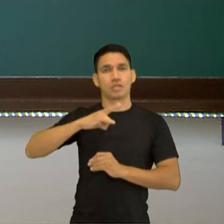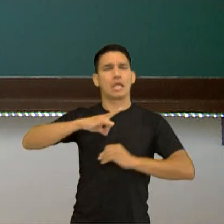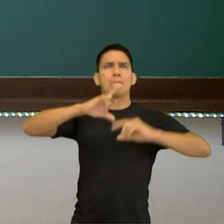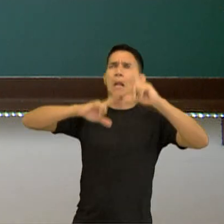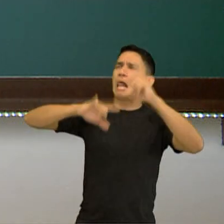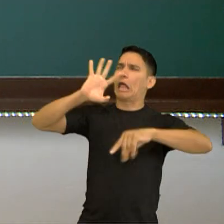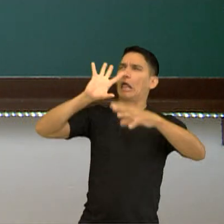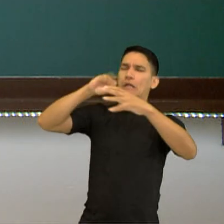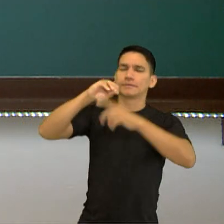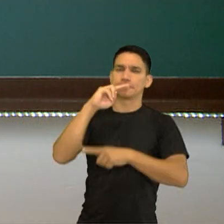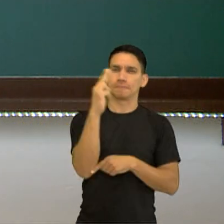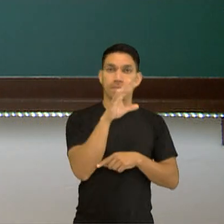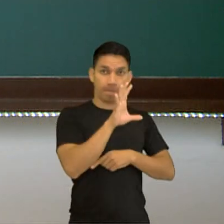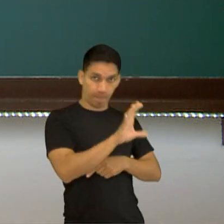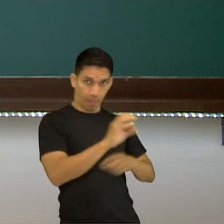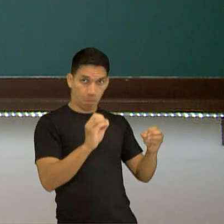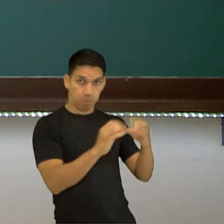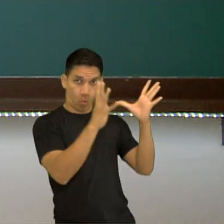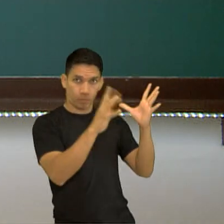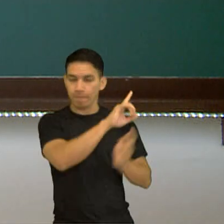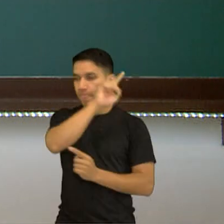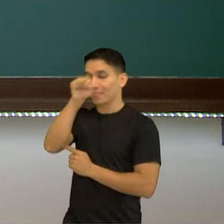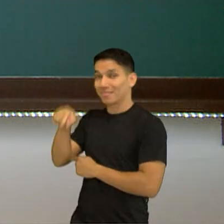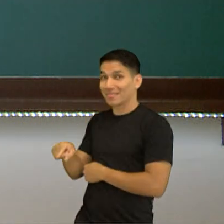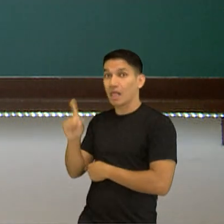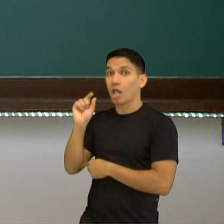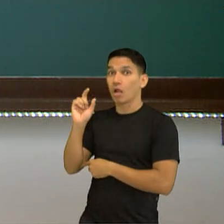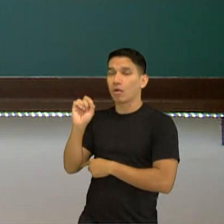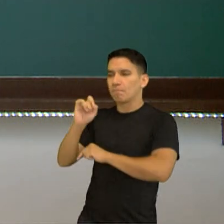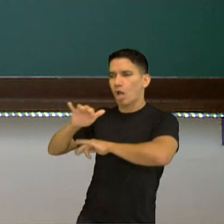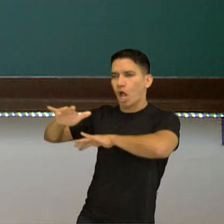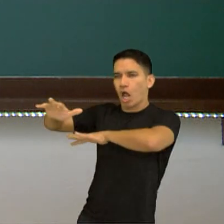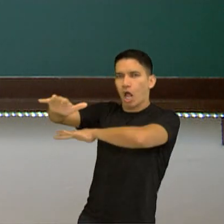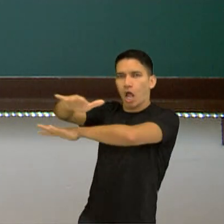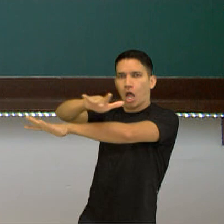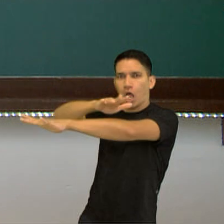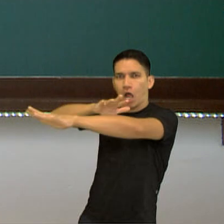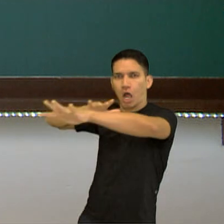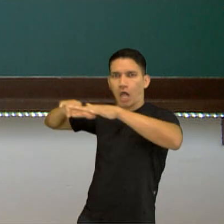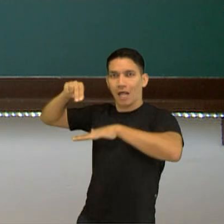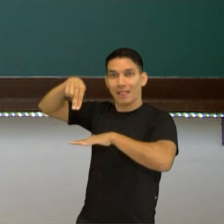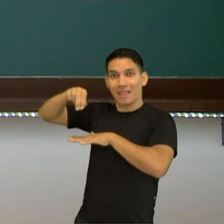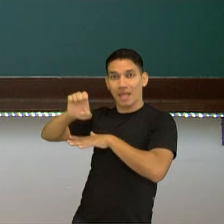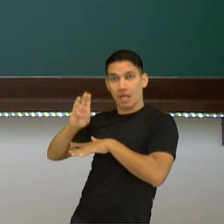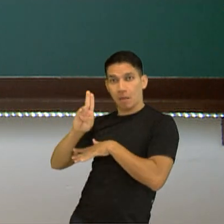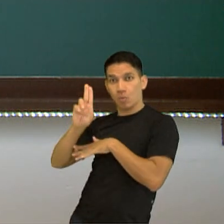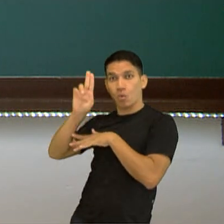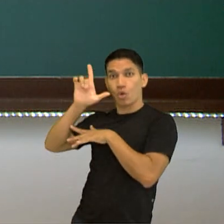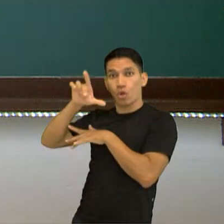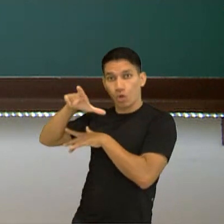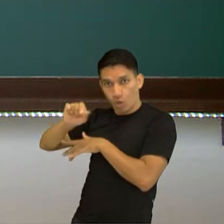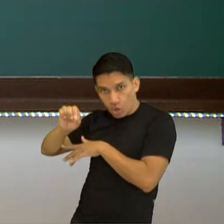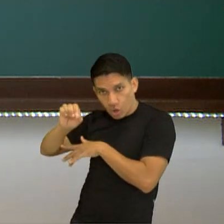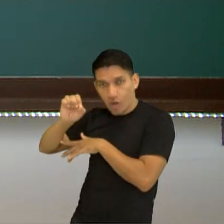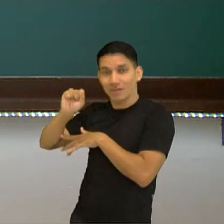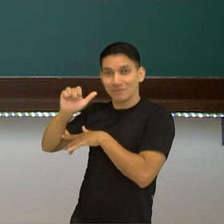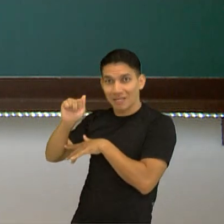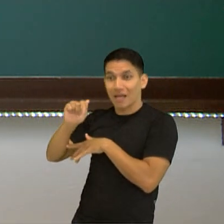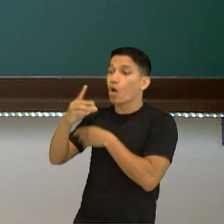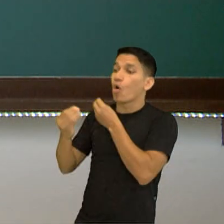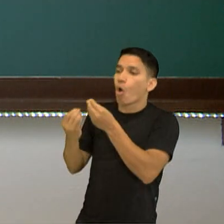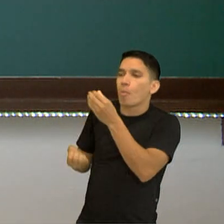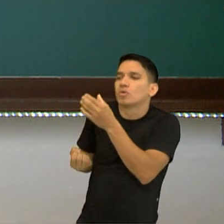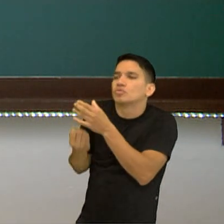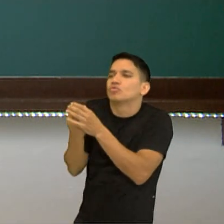universo. Já a teoria da nebulosa solar, ela vai ser mais específica para o surgimento do sistema solar,